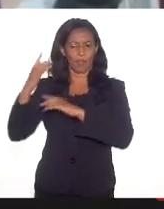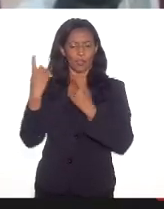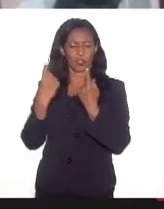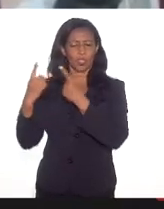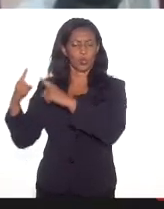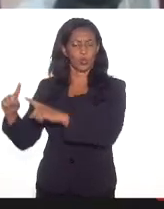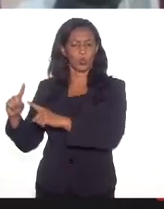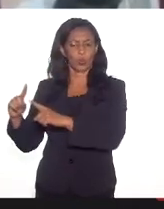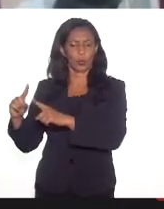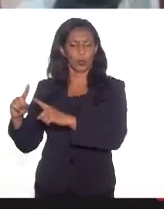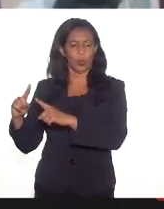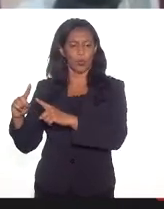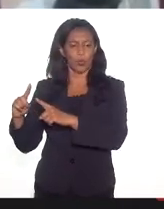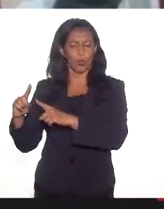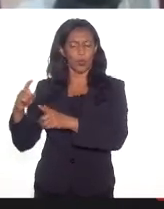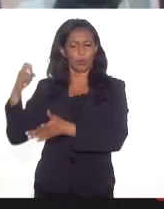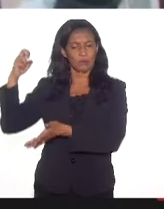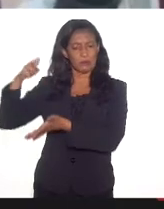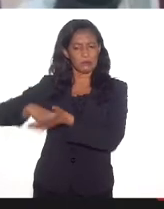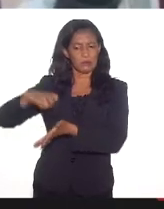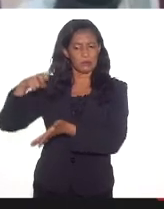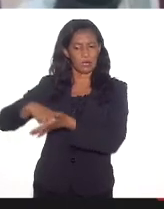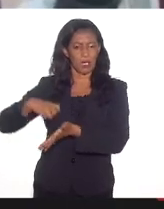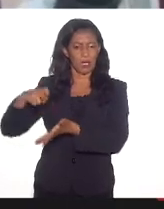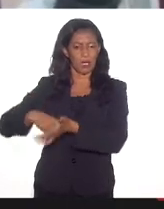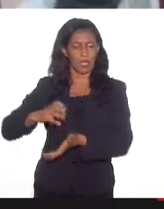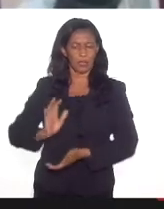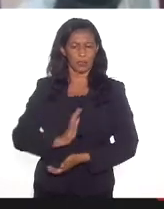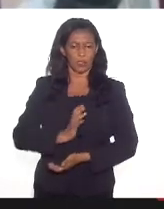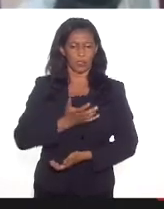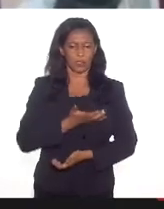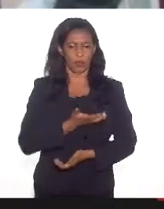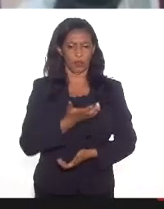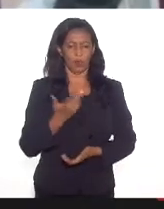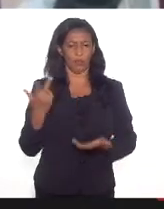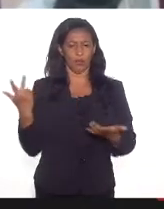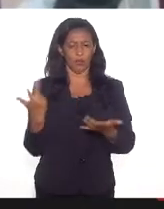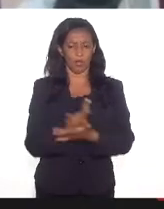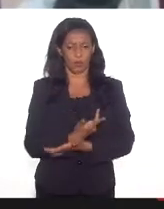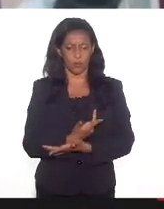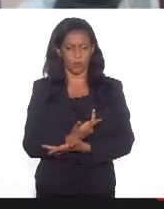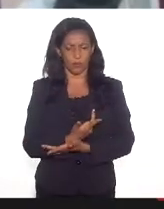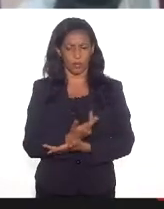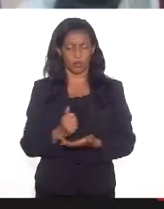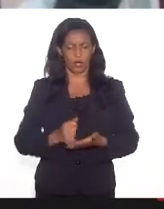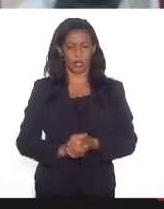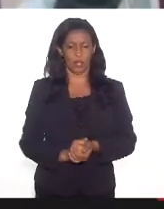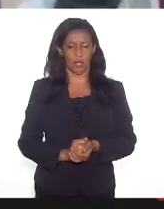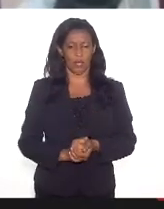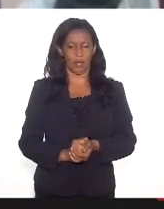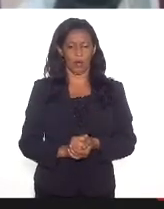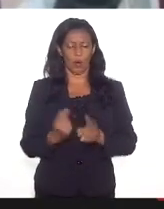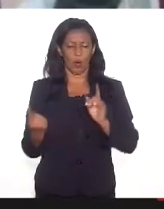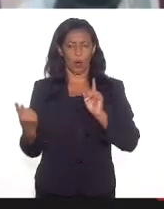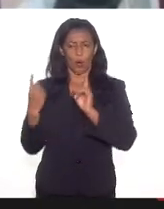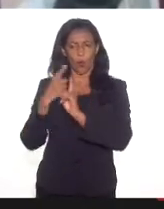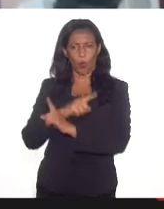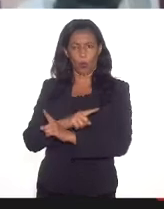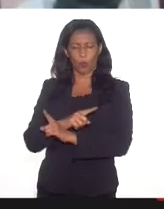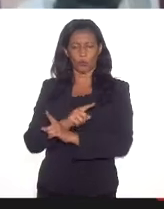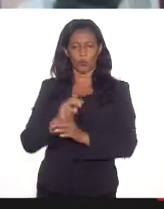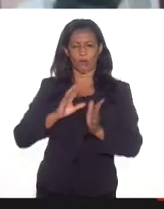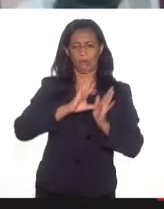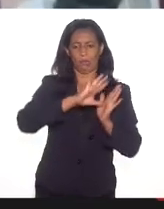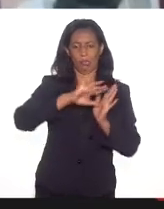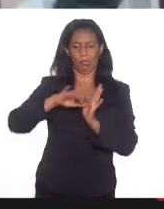estes castigos horríveis aqui não tem outra alternativa senão de primeiro tornar-se um ladrão para